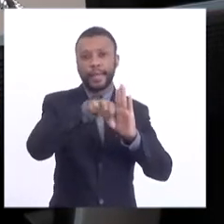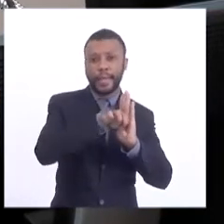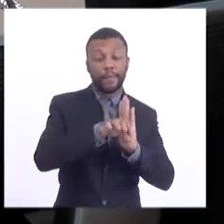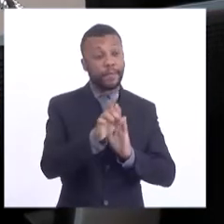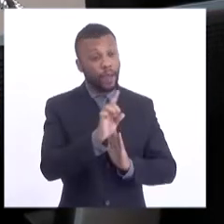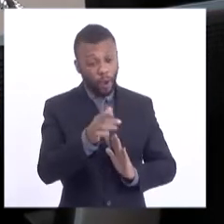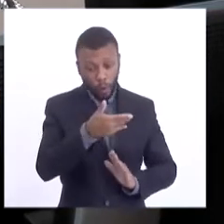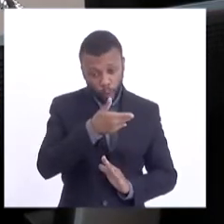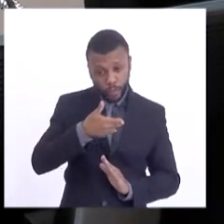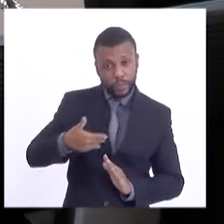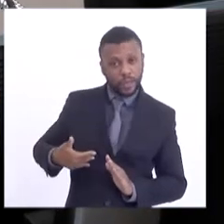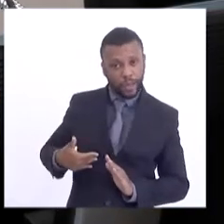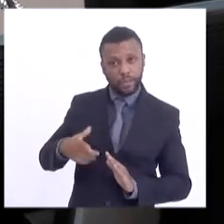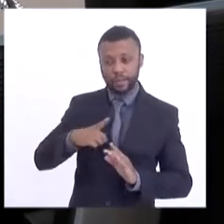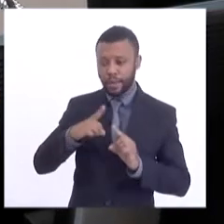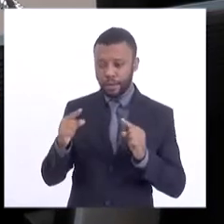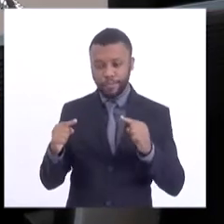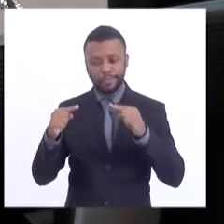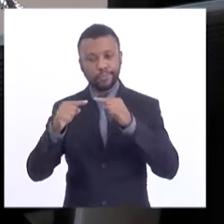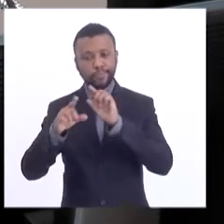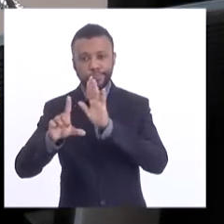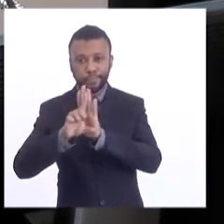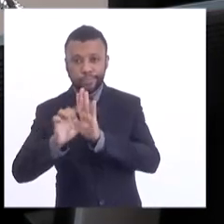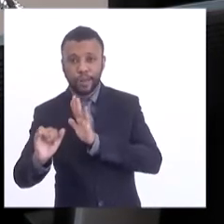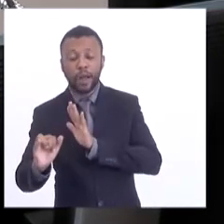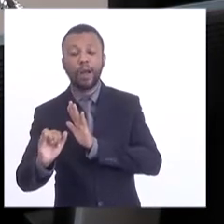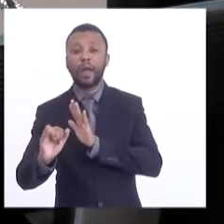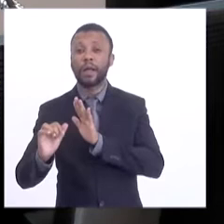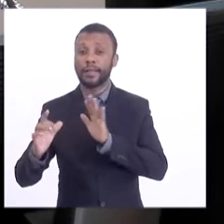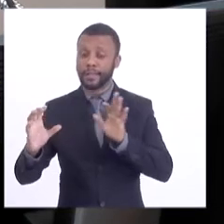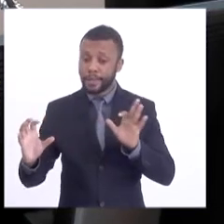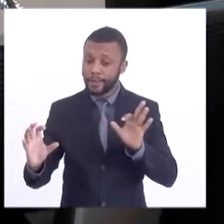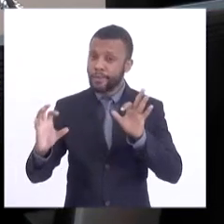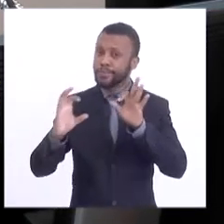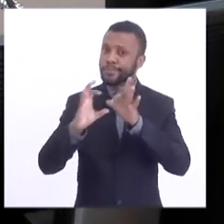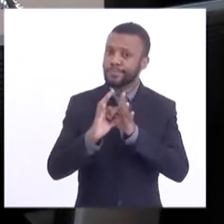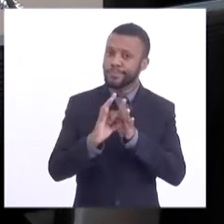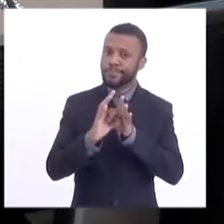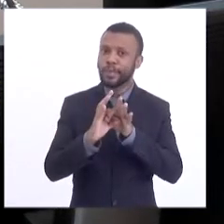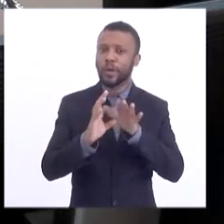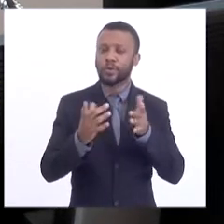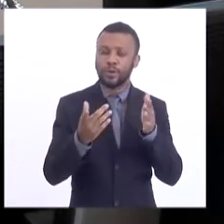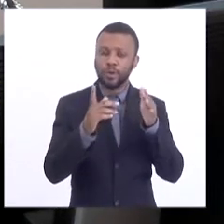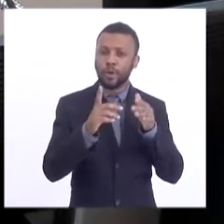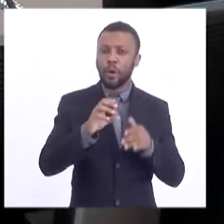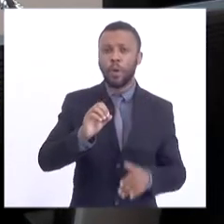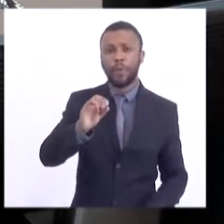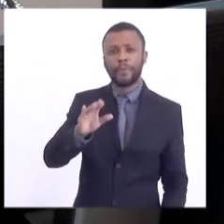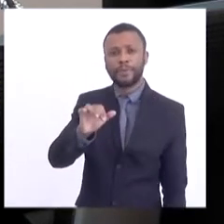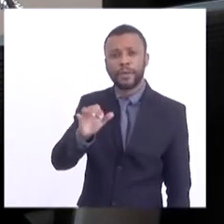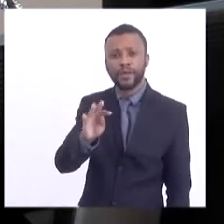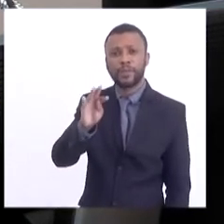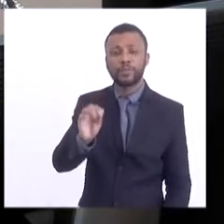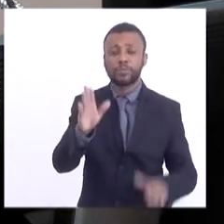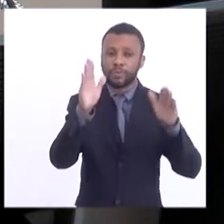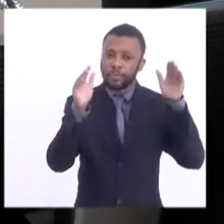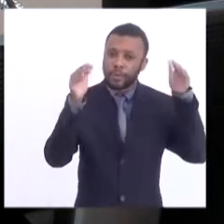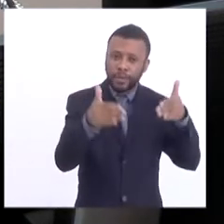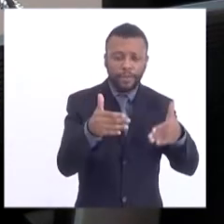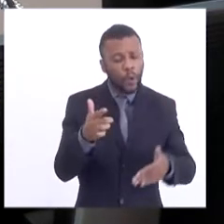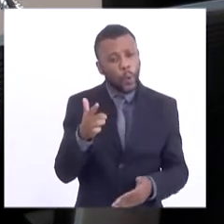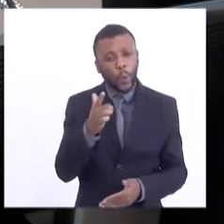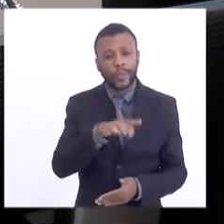tem legalidade mediante convênio com um objeto específico fazer transferência de recursos